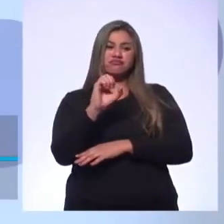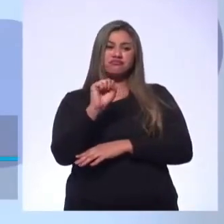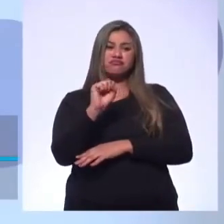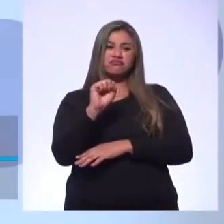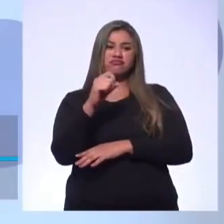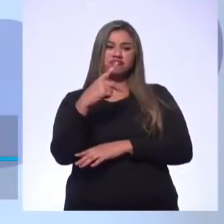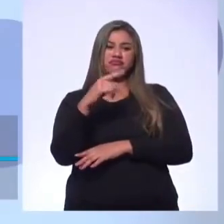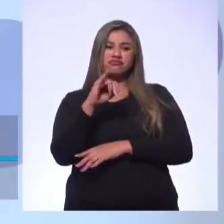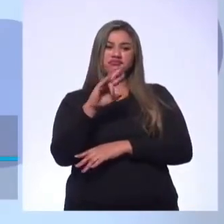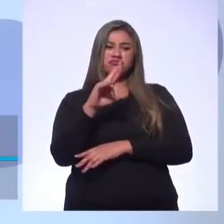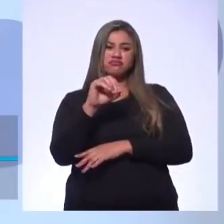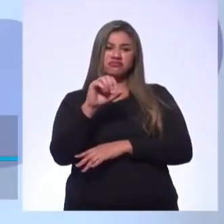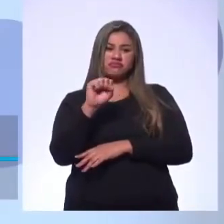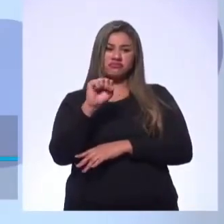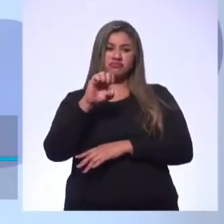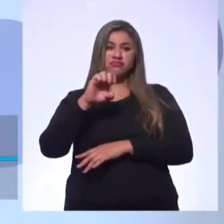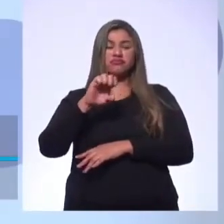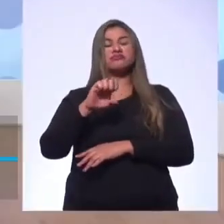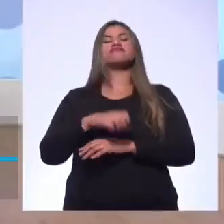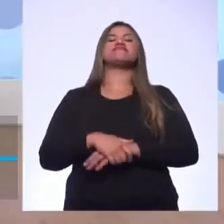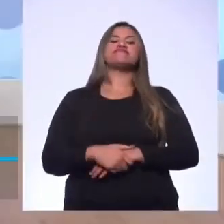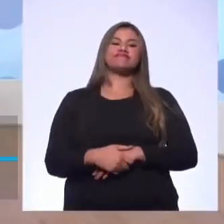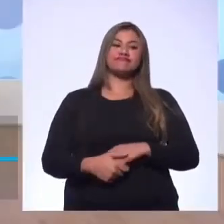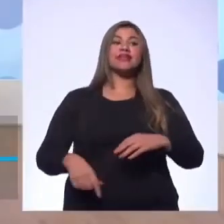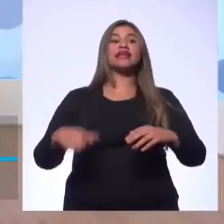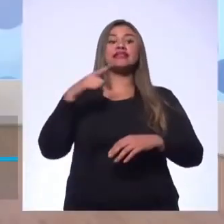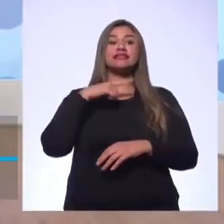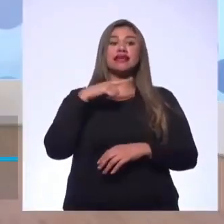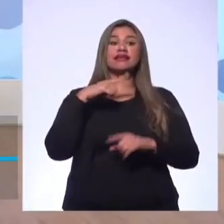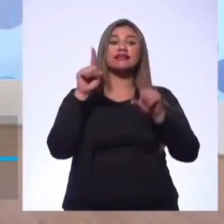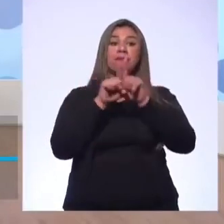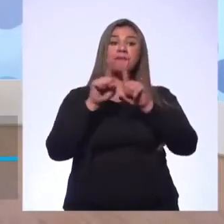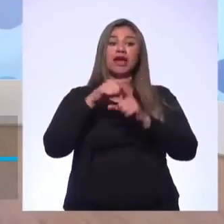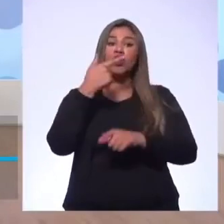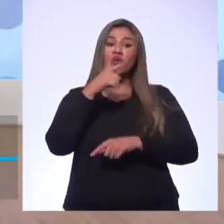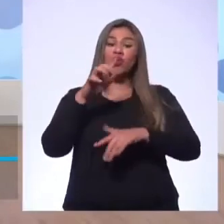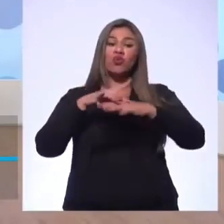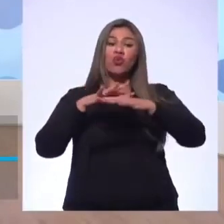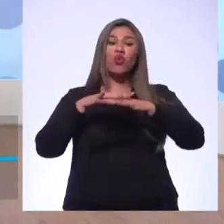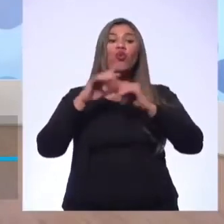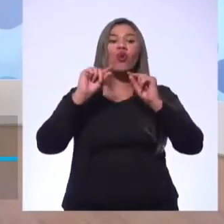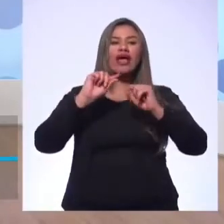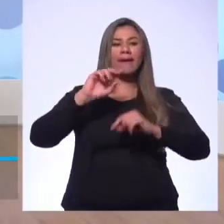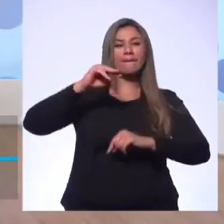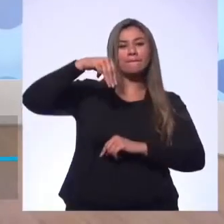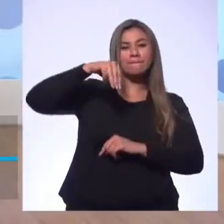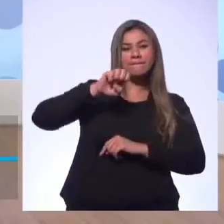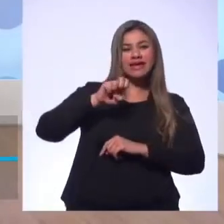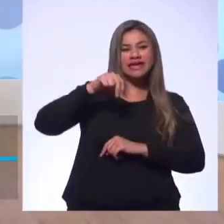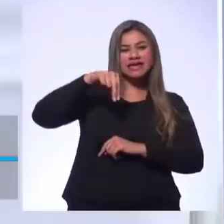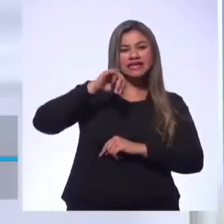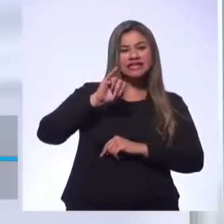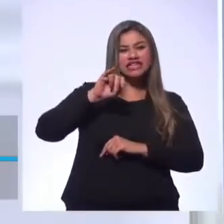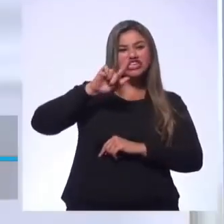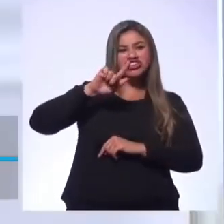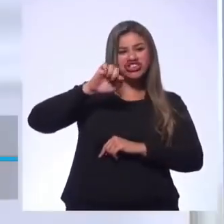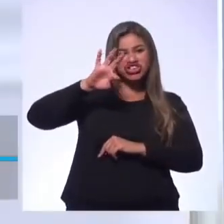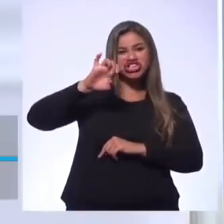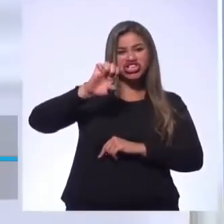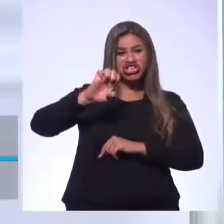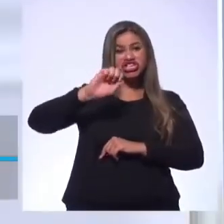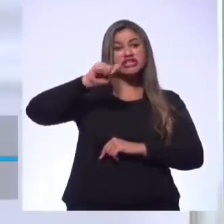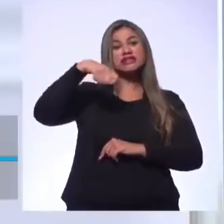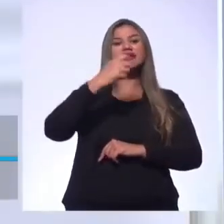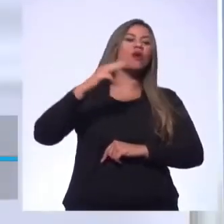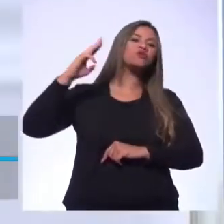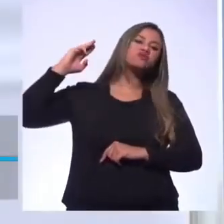Escreveu sobre meningite. Meningite, olha só que interessante. Meningite, Ana gente, Clara a escreveu gente tem meningite bacteriana e